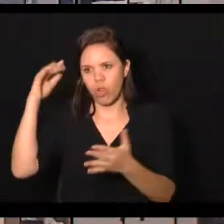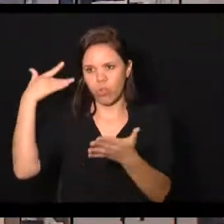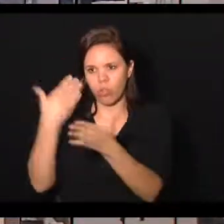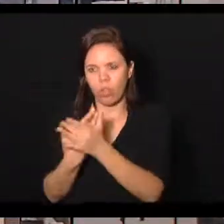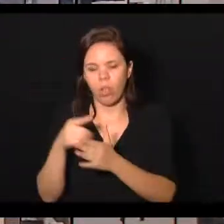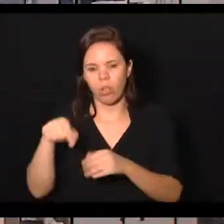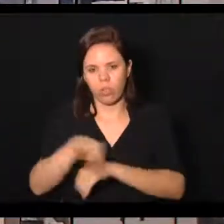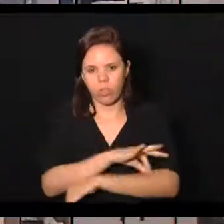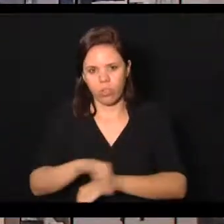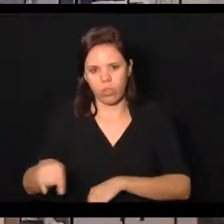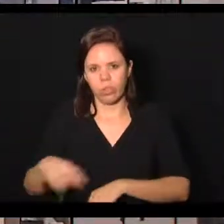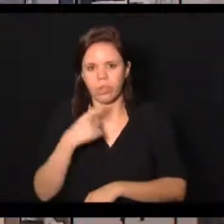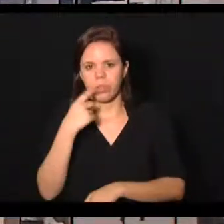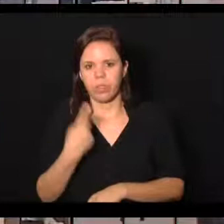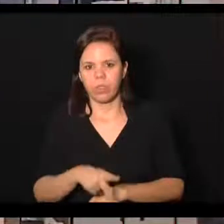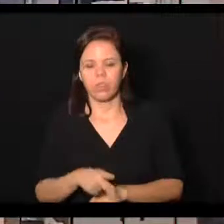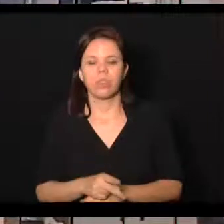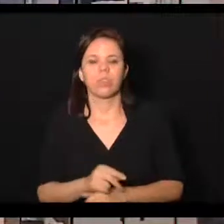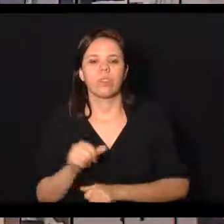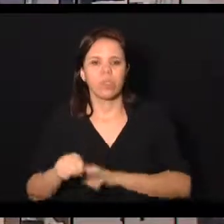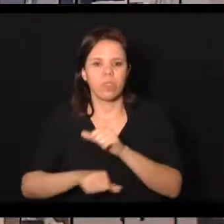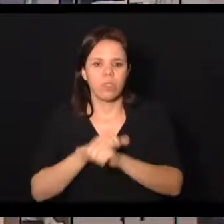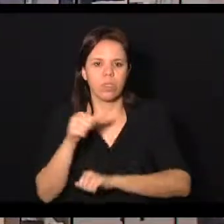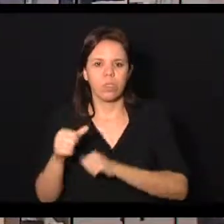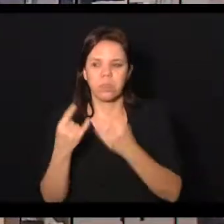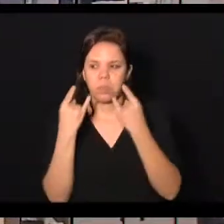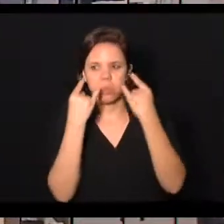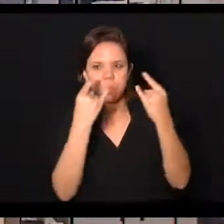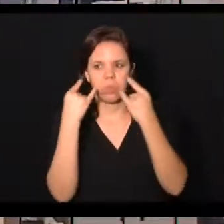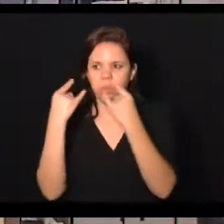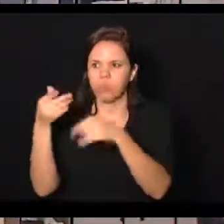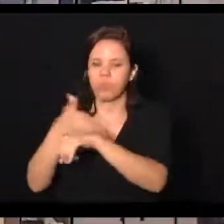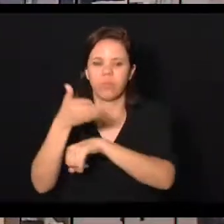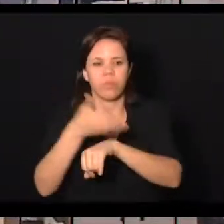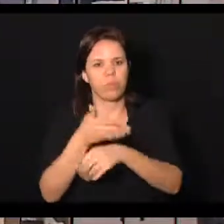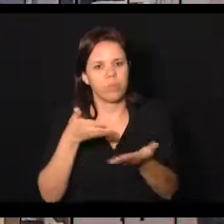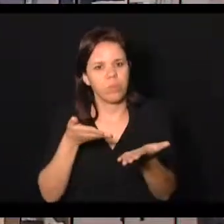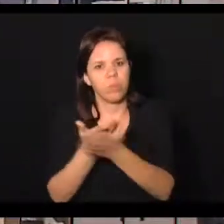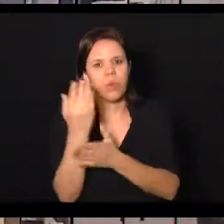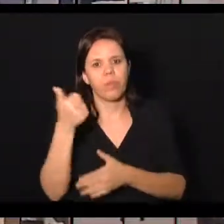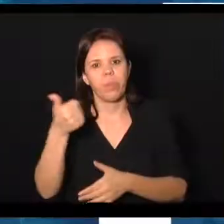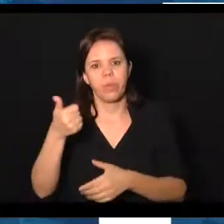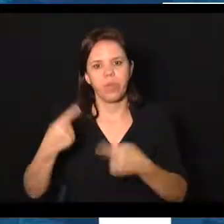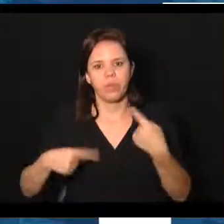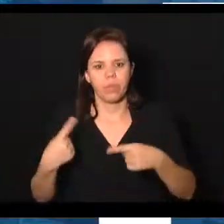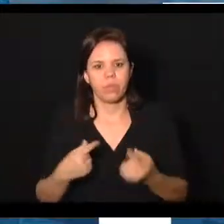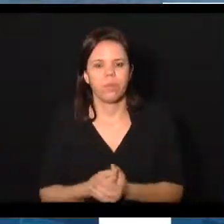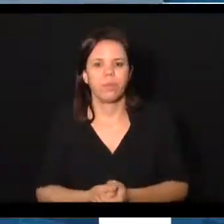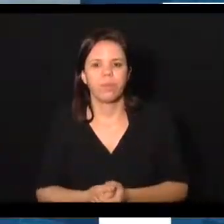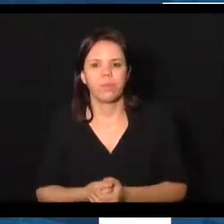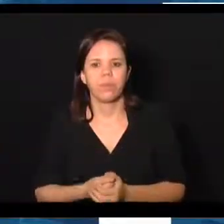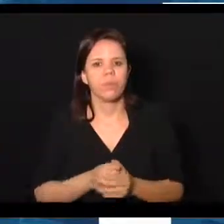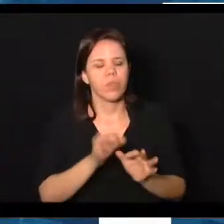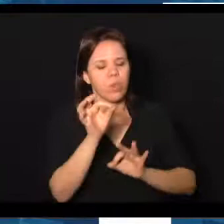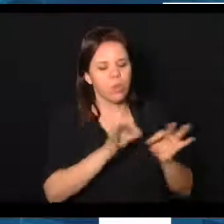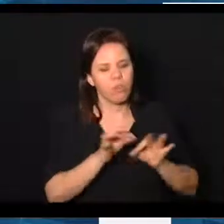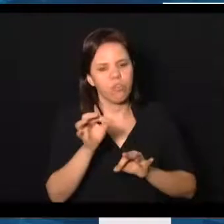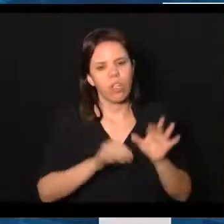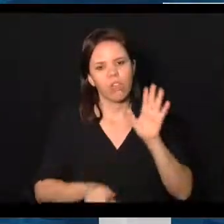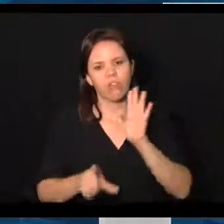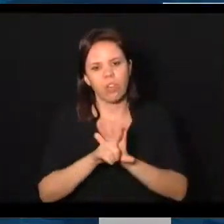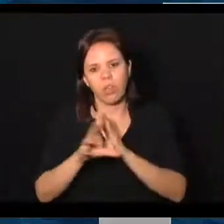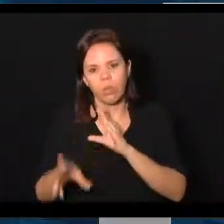aqui no município para que se torne mais atrativa, é aprovado em primeira discussão. O projeto de lei complementar